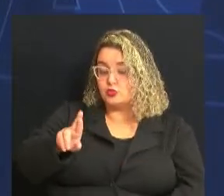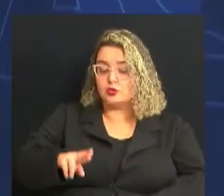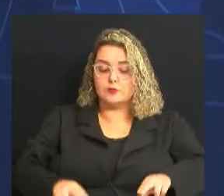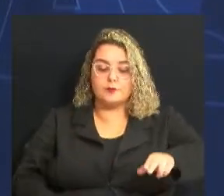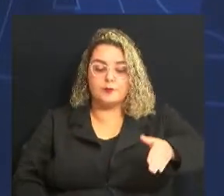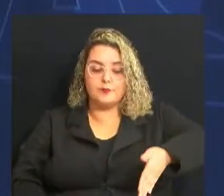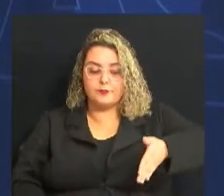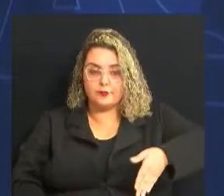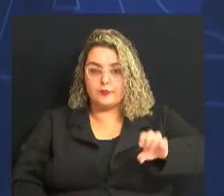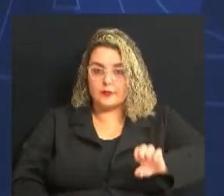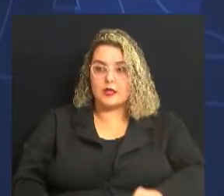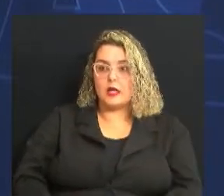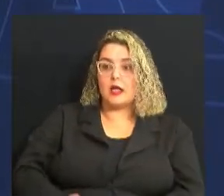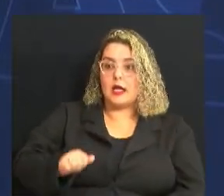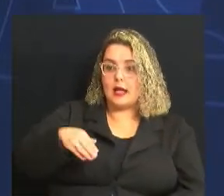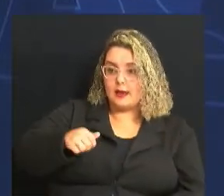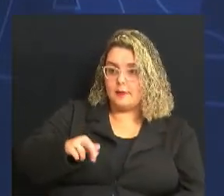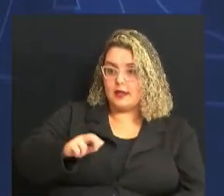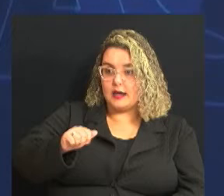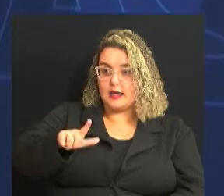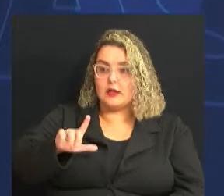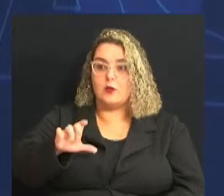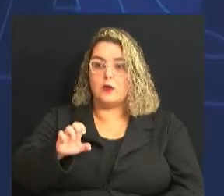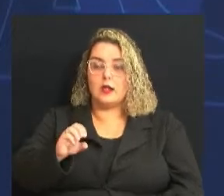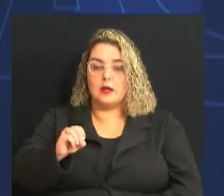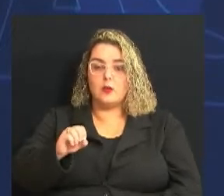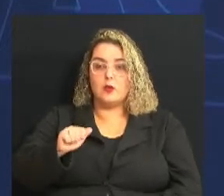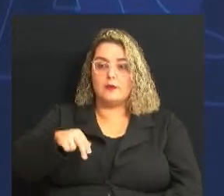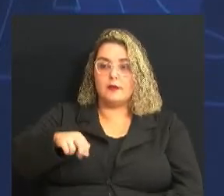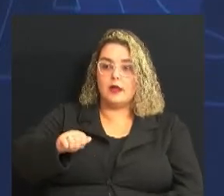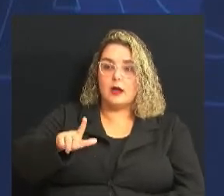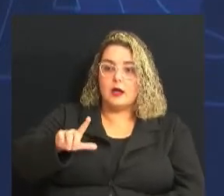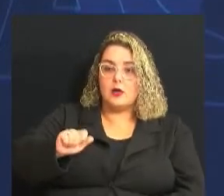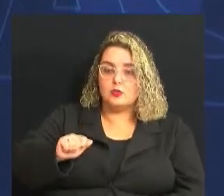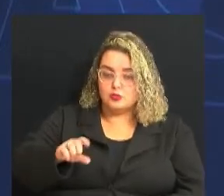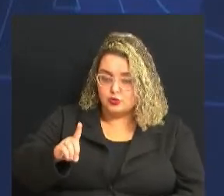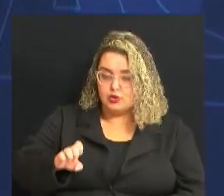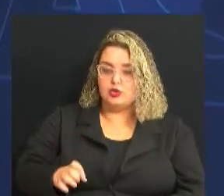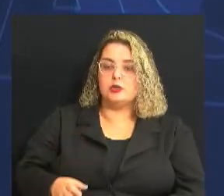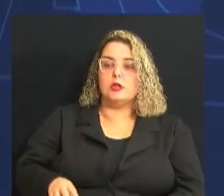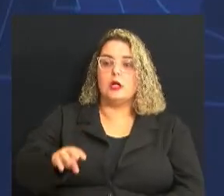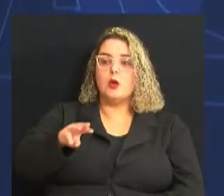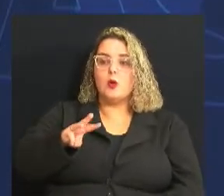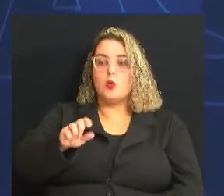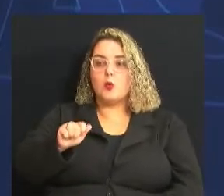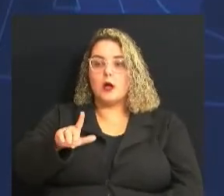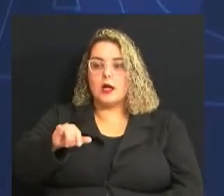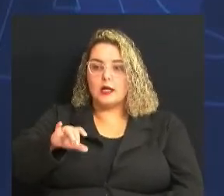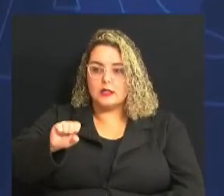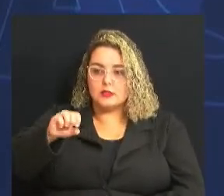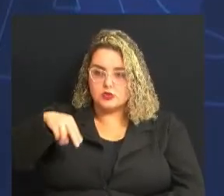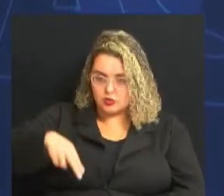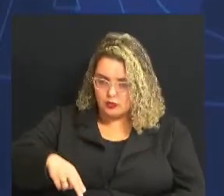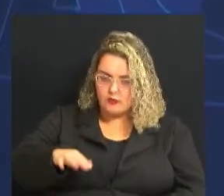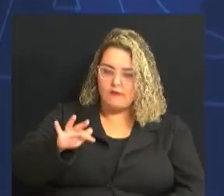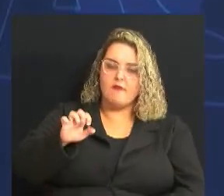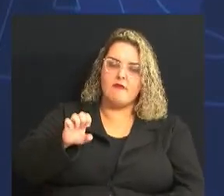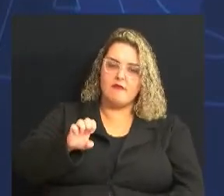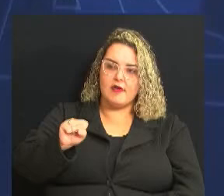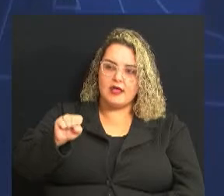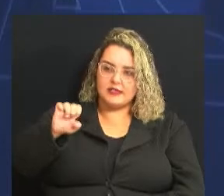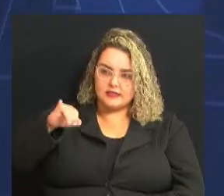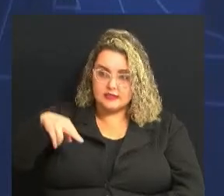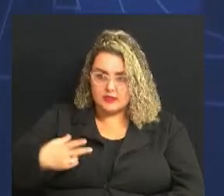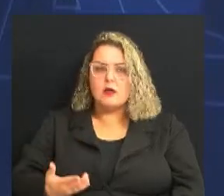tem Amaral, Leonaldi e o Olisson, e mais à frente o Elvis, Fecim e Luca, uma equipe muito parecida daquela